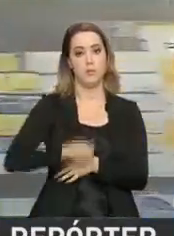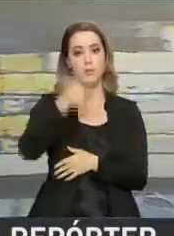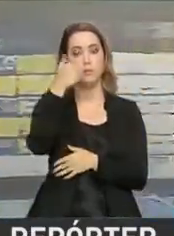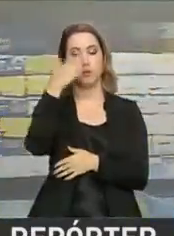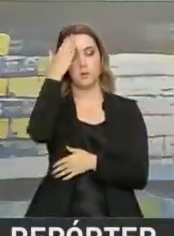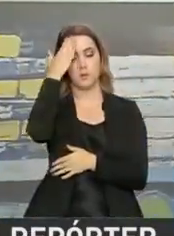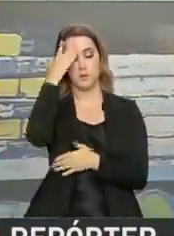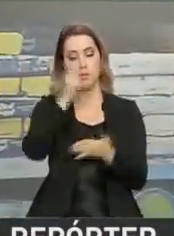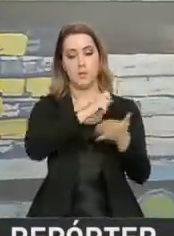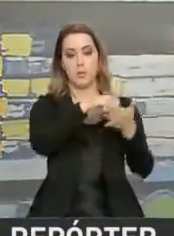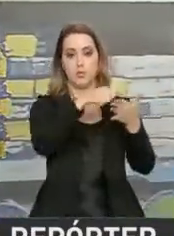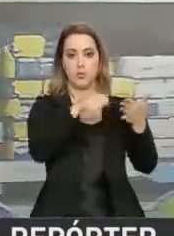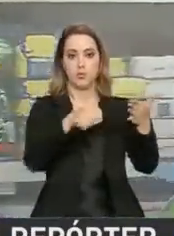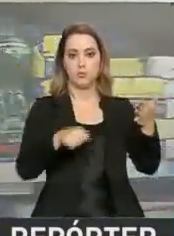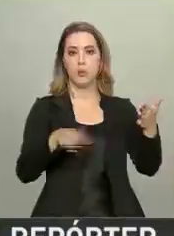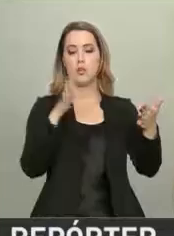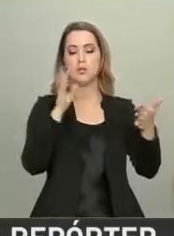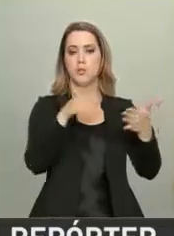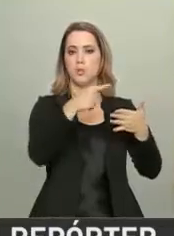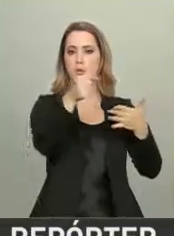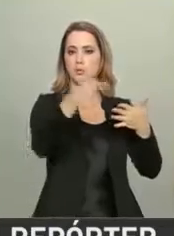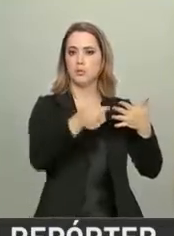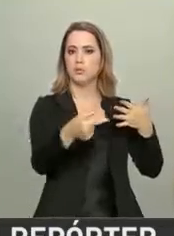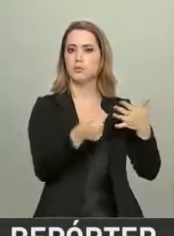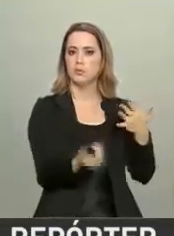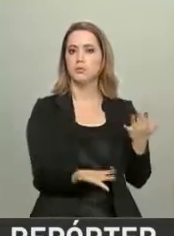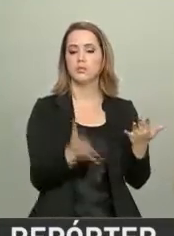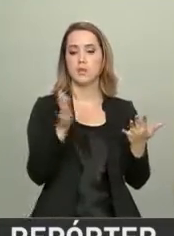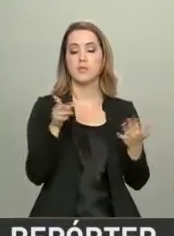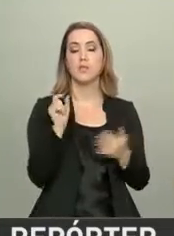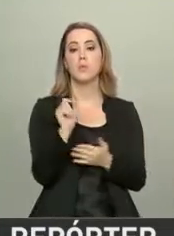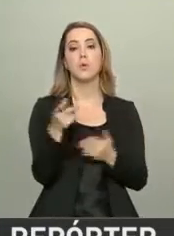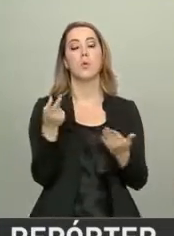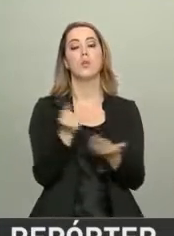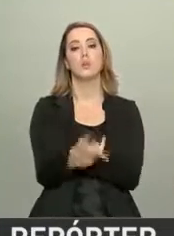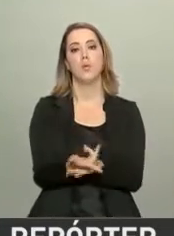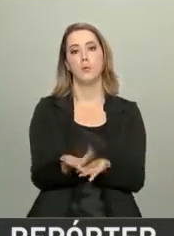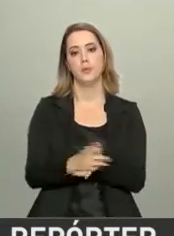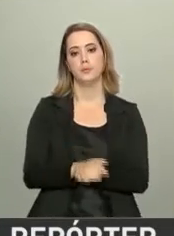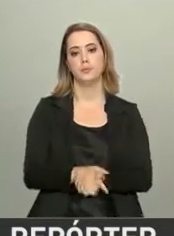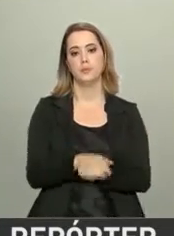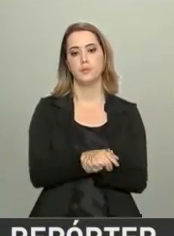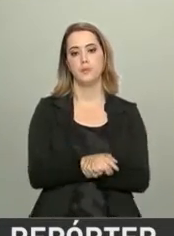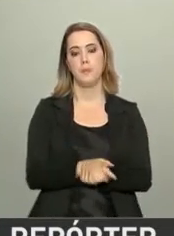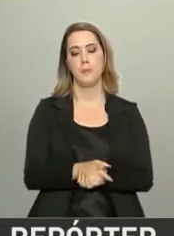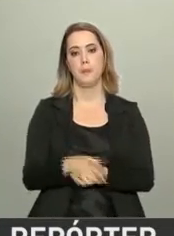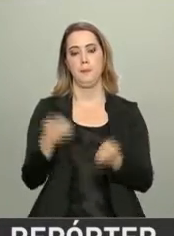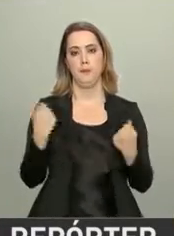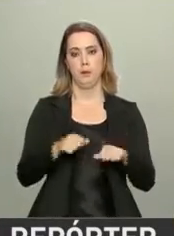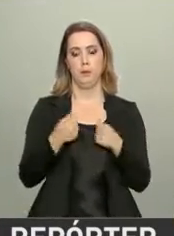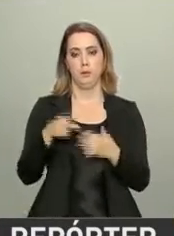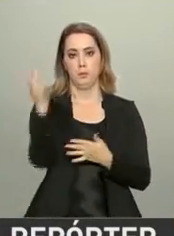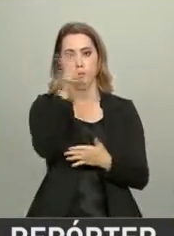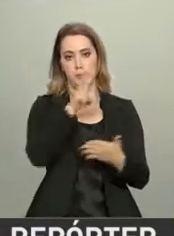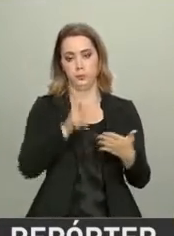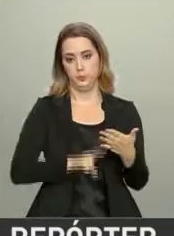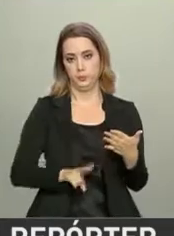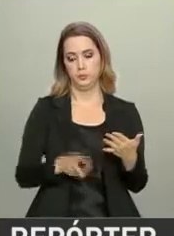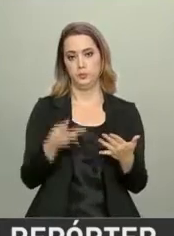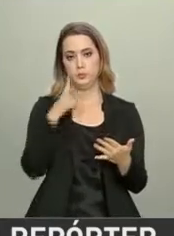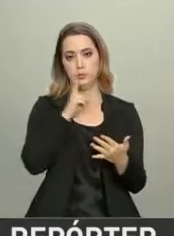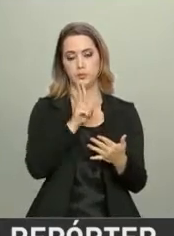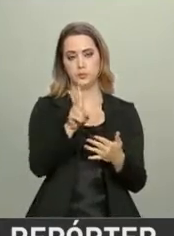a boa e velha lista de compras. É preciso fazer esse acompanhamento, assim, com, eu diria, com sintonia fina, para